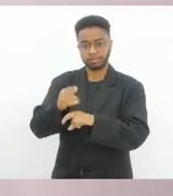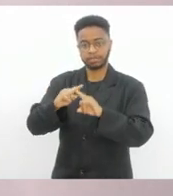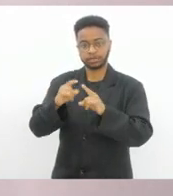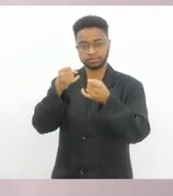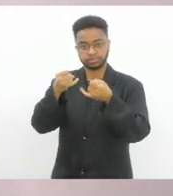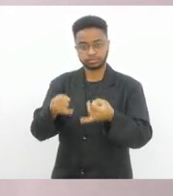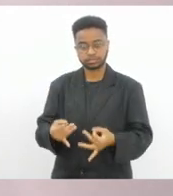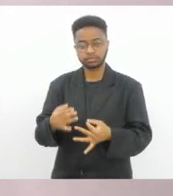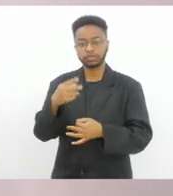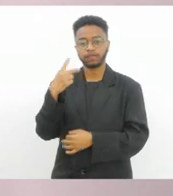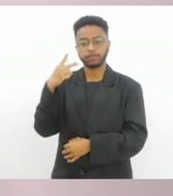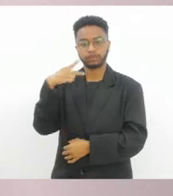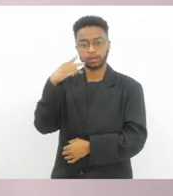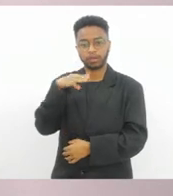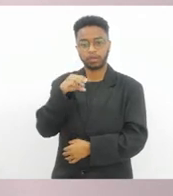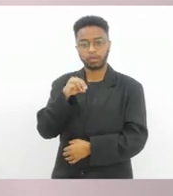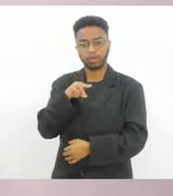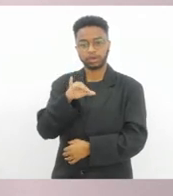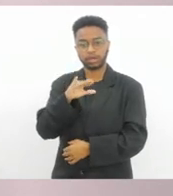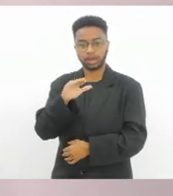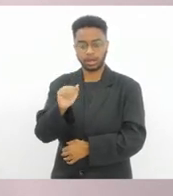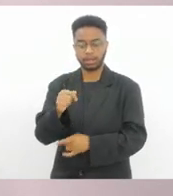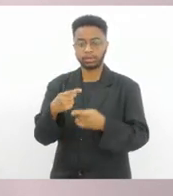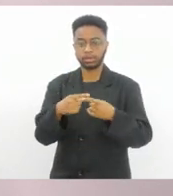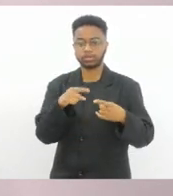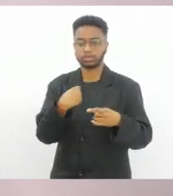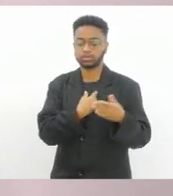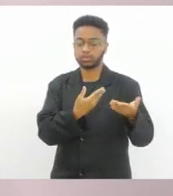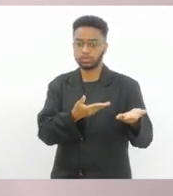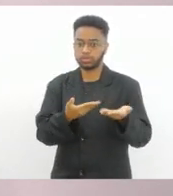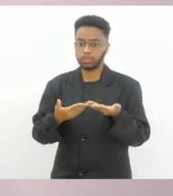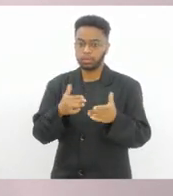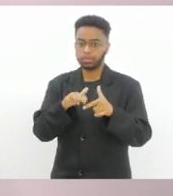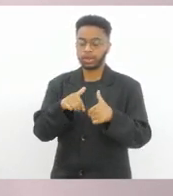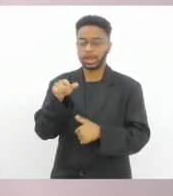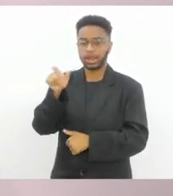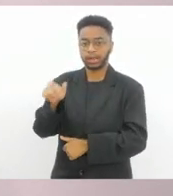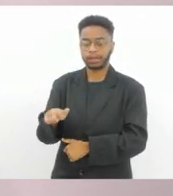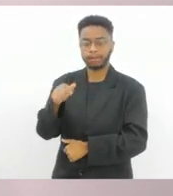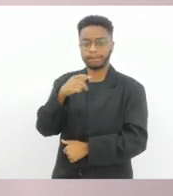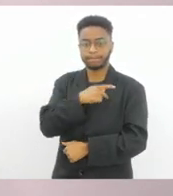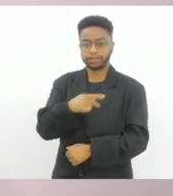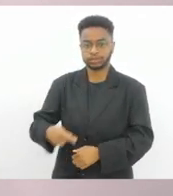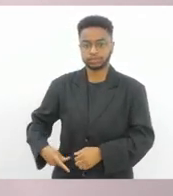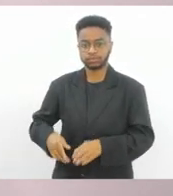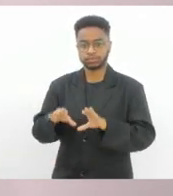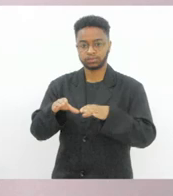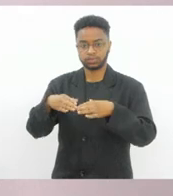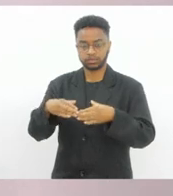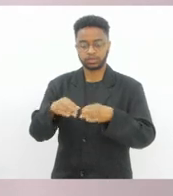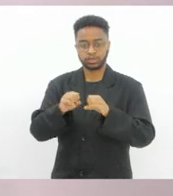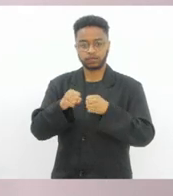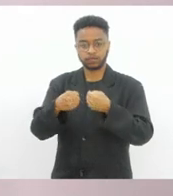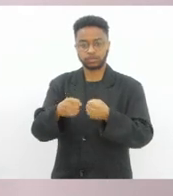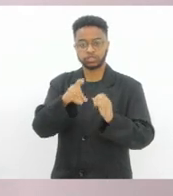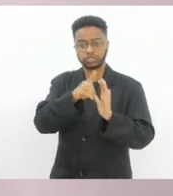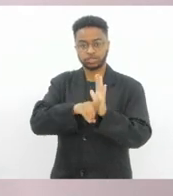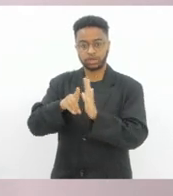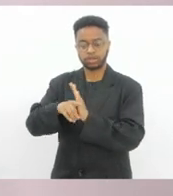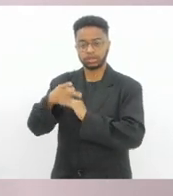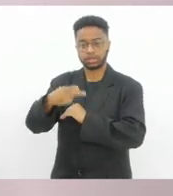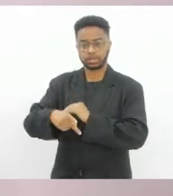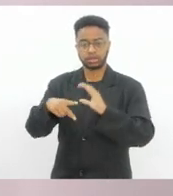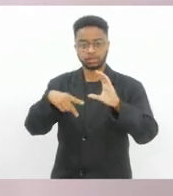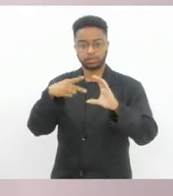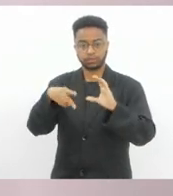Mônica Benício, que foi convidada na condição de presidenta da Comissão de Defesa dos Direitos da Mulher da Câmara dos Vereadores da cidade do Rio